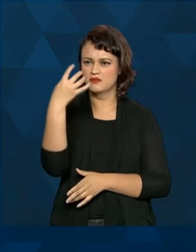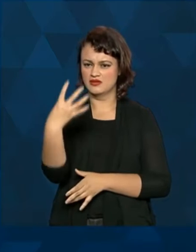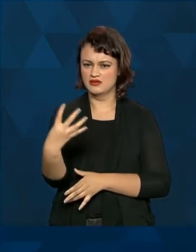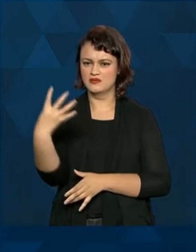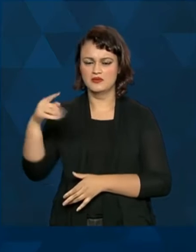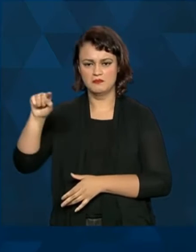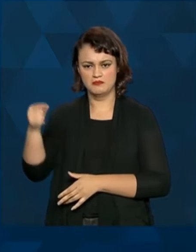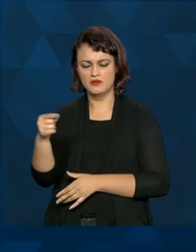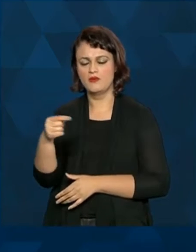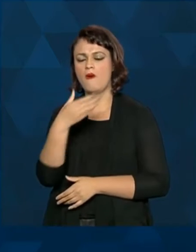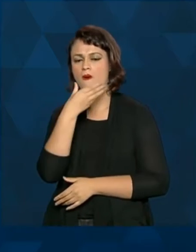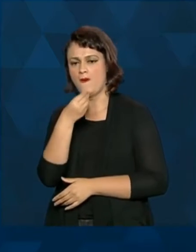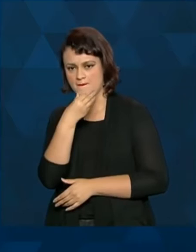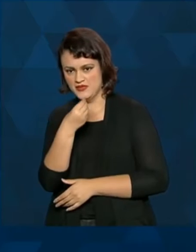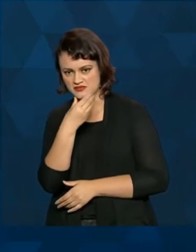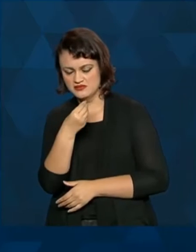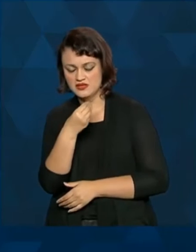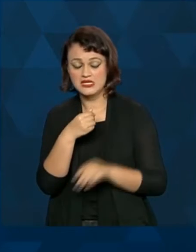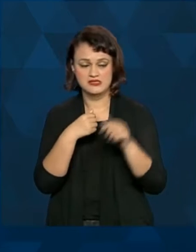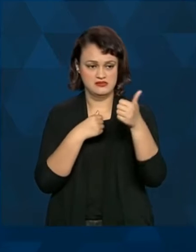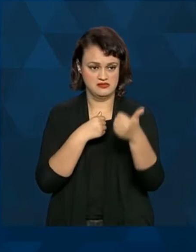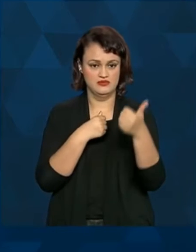144.000 do sexo masculino, por